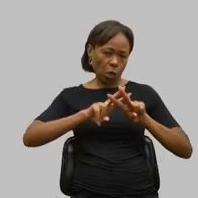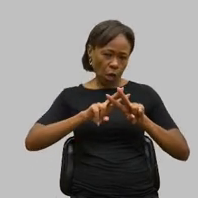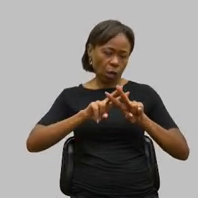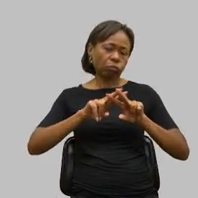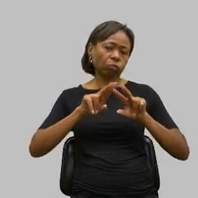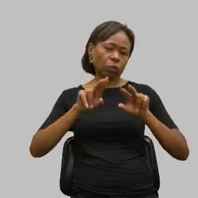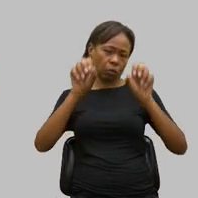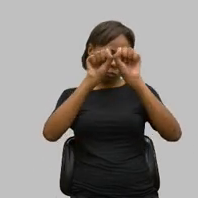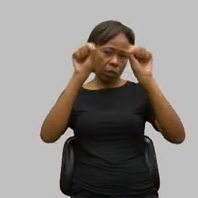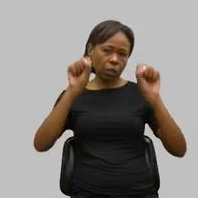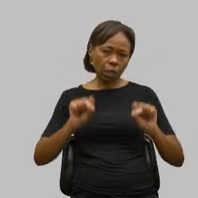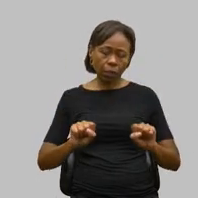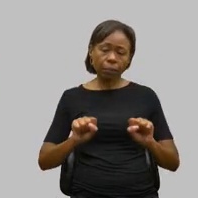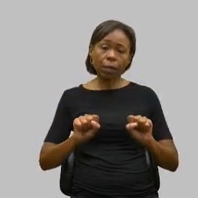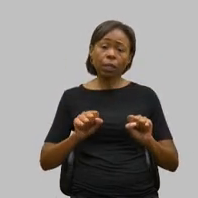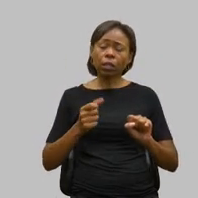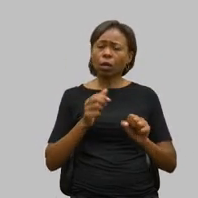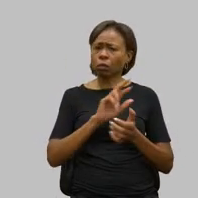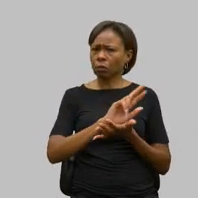investimentos